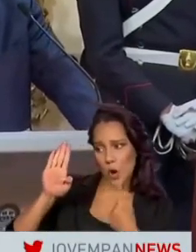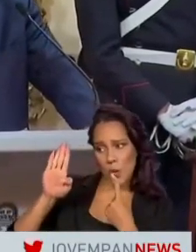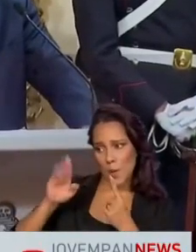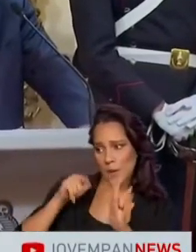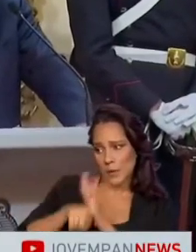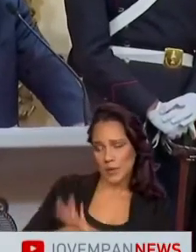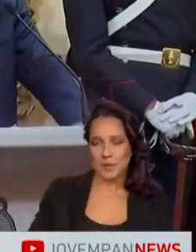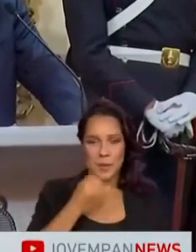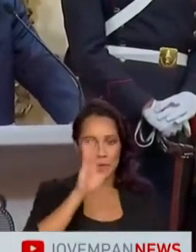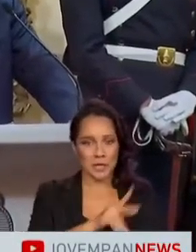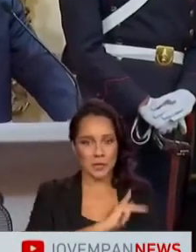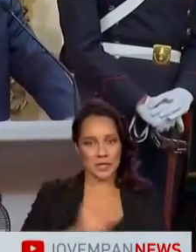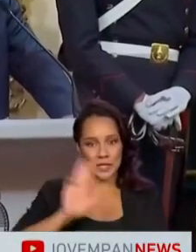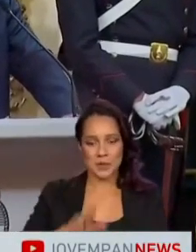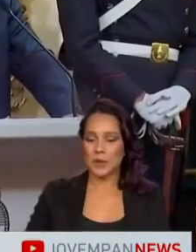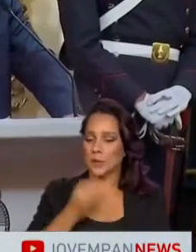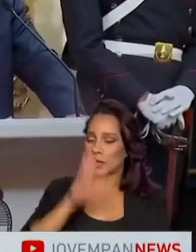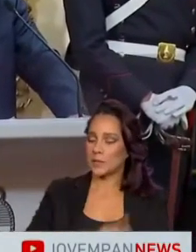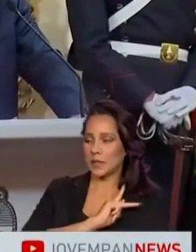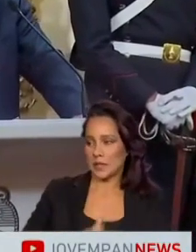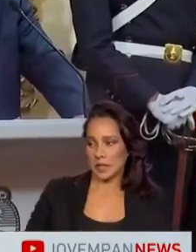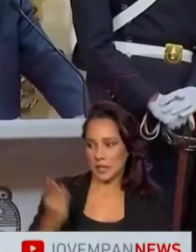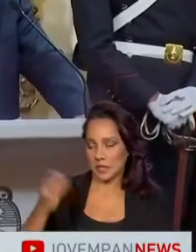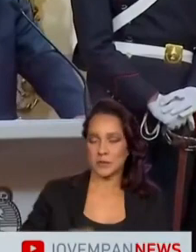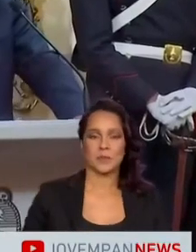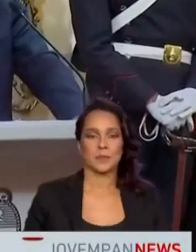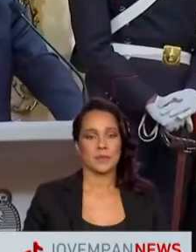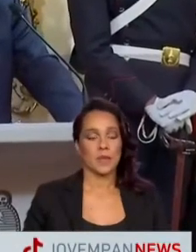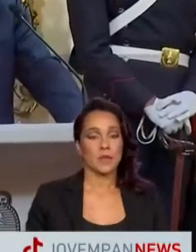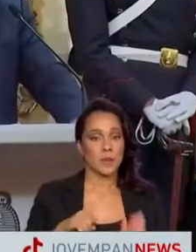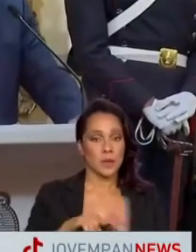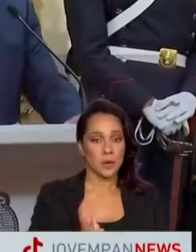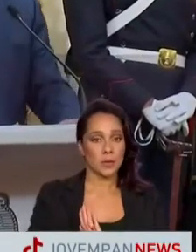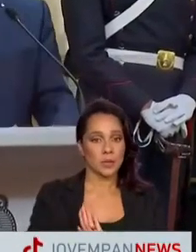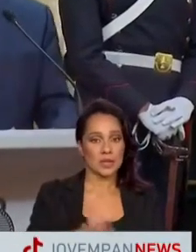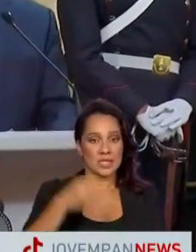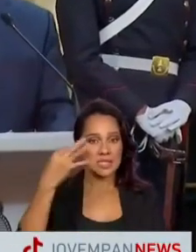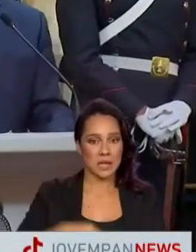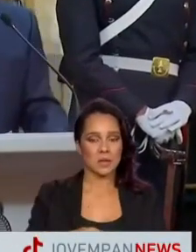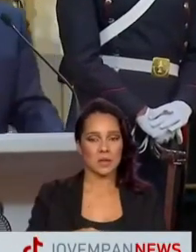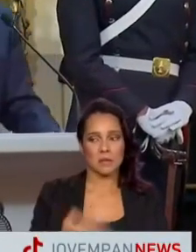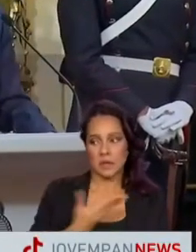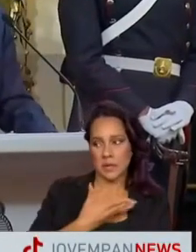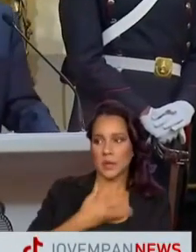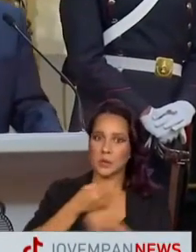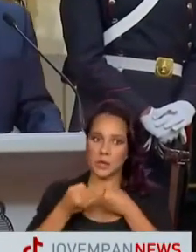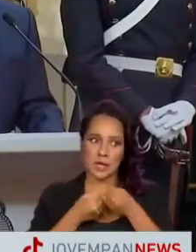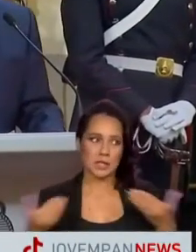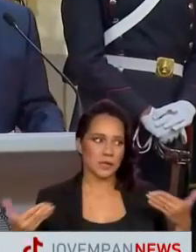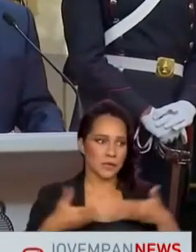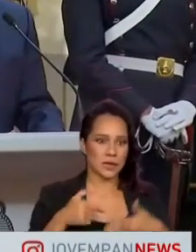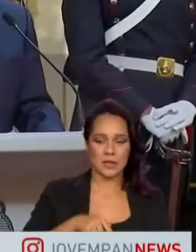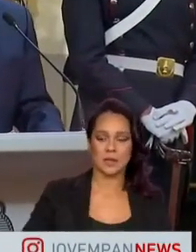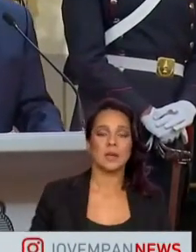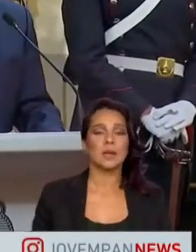Boa tarde, presidente Lula. Buenas tardes, presidente Alberto Fernandes. Vou fazer a pergunta definida pelos colegas jornalistas presentes aqui,